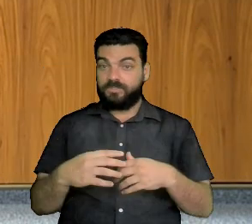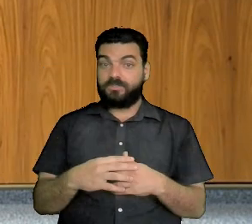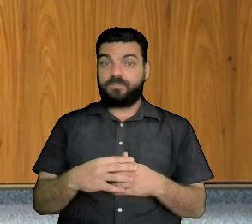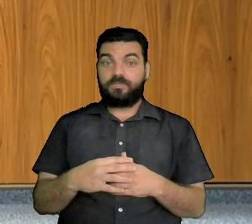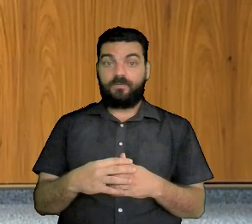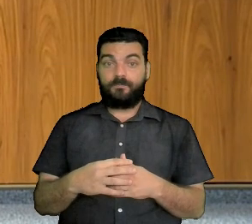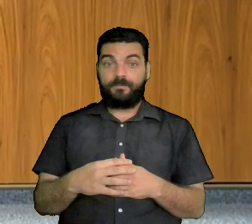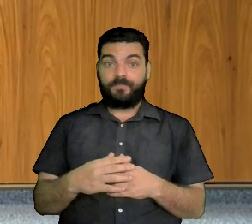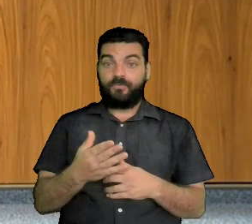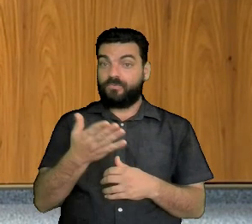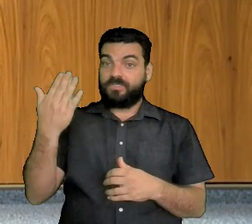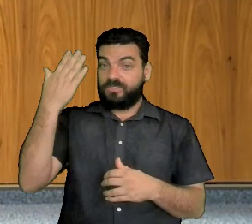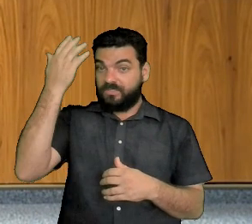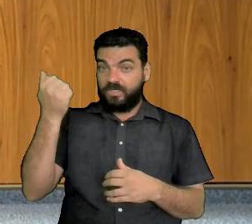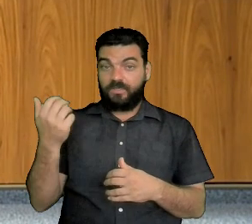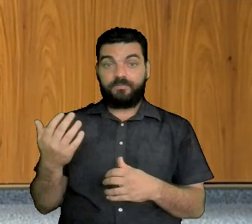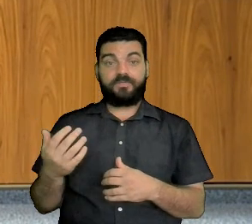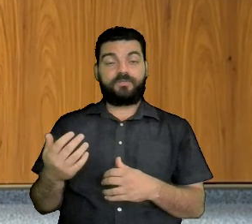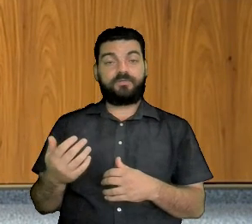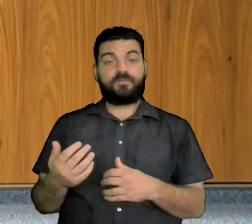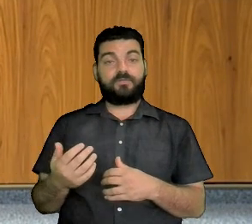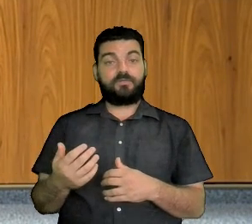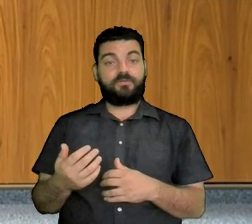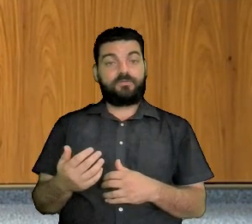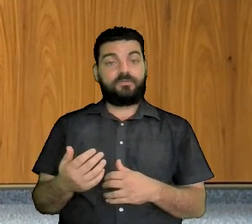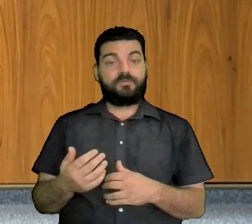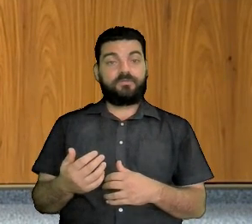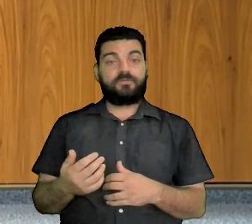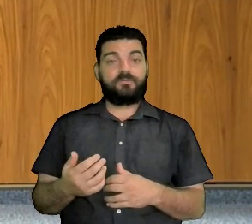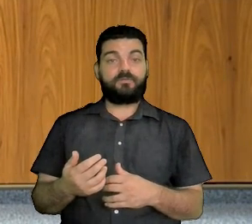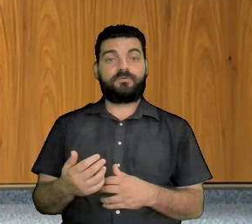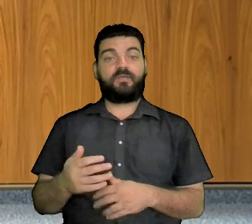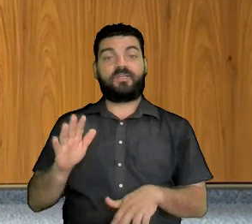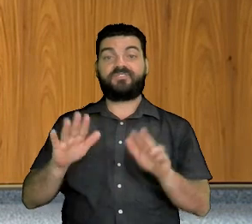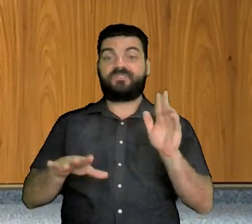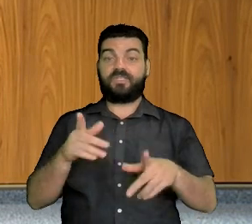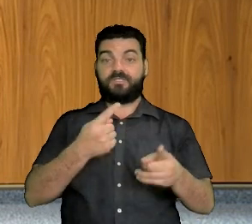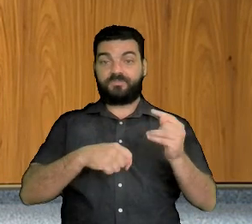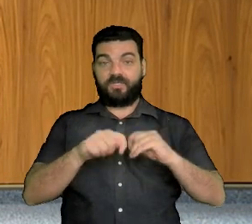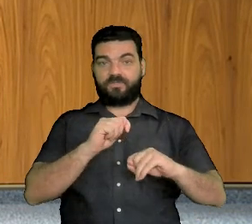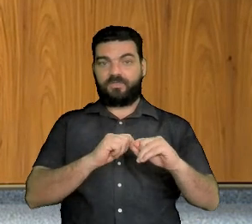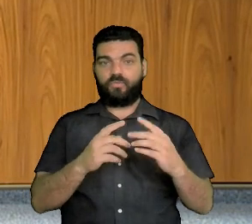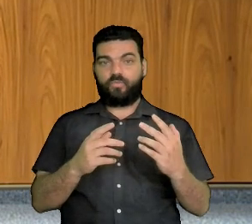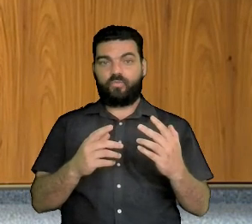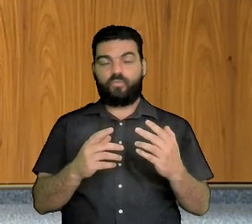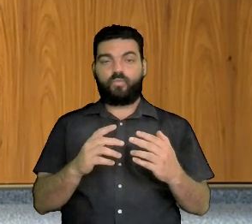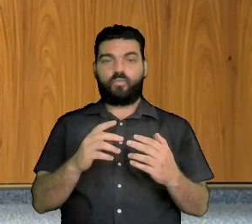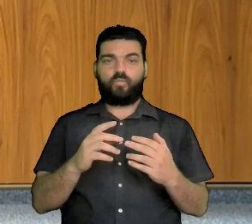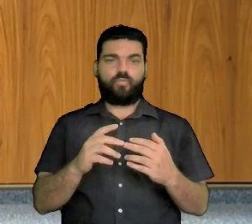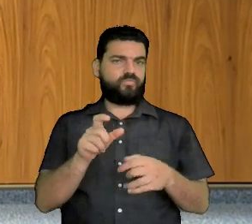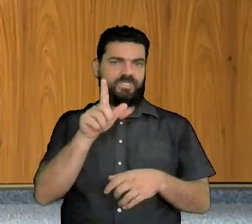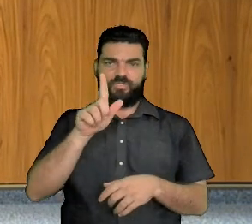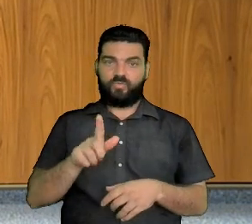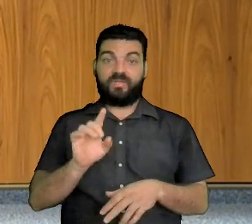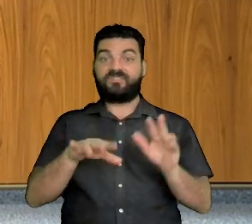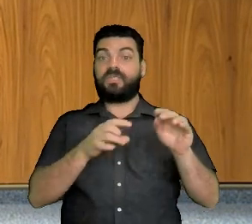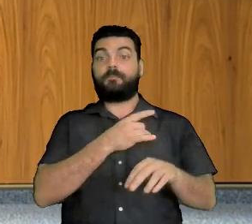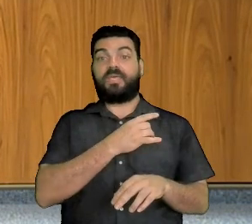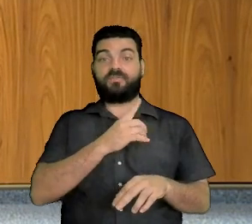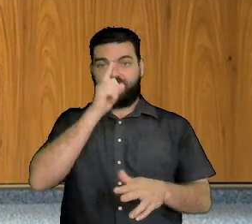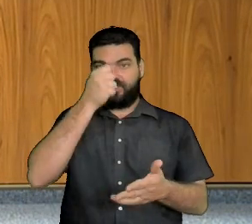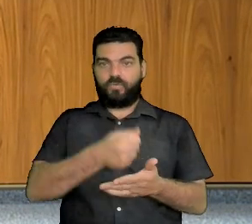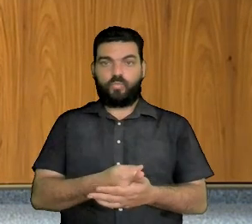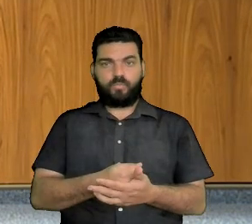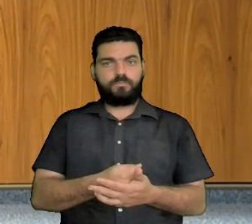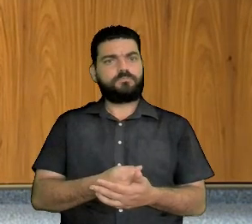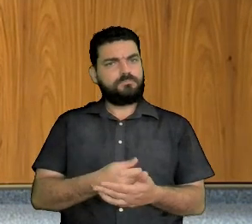e comentava também com o professor Carlos Ari o seguinte, que todos nós vimos muito acontecer. O que acontecia? A